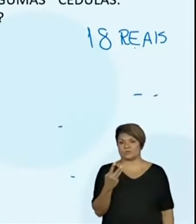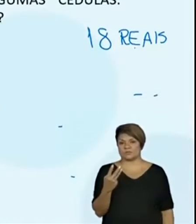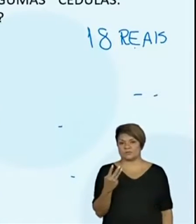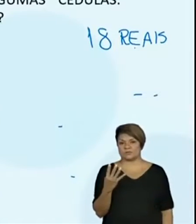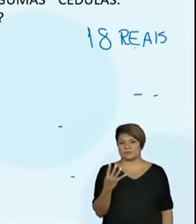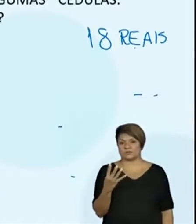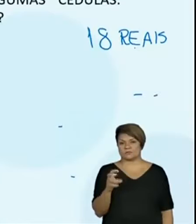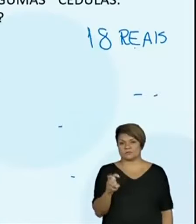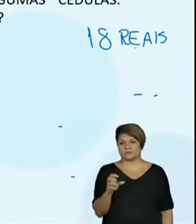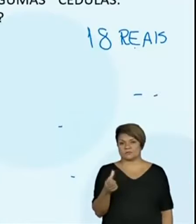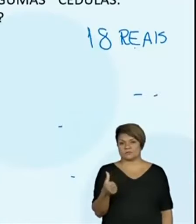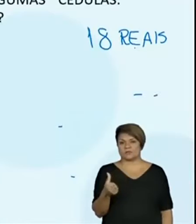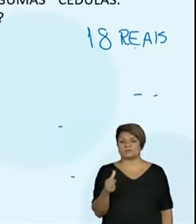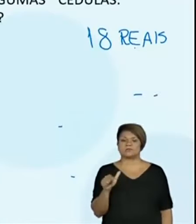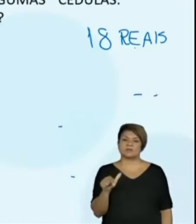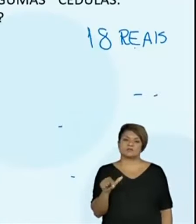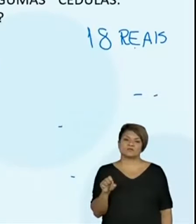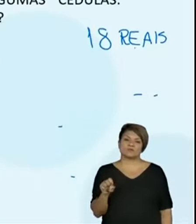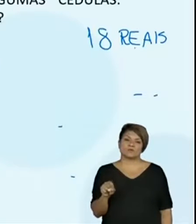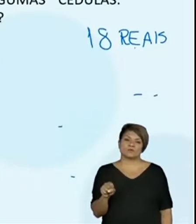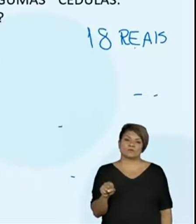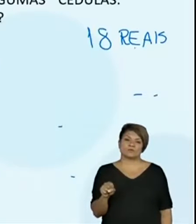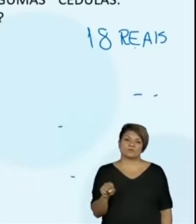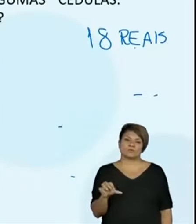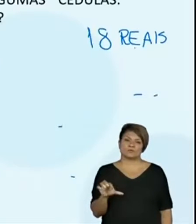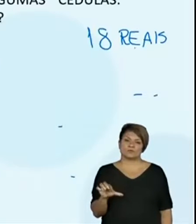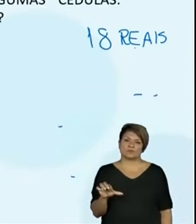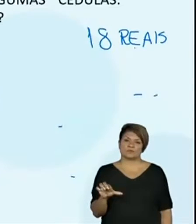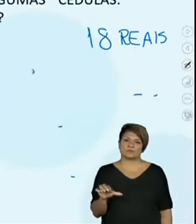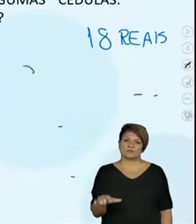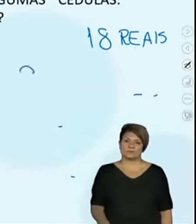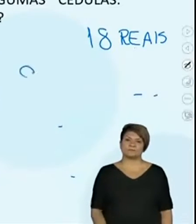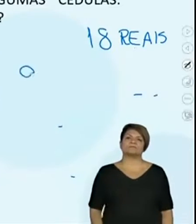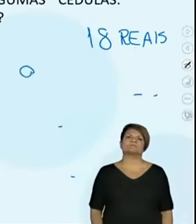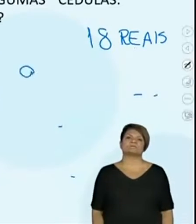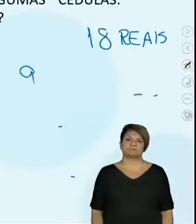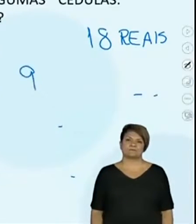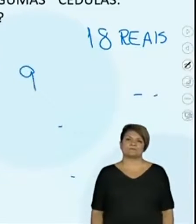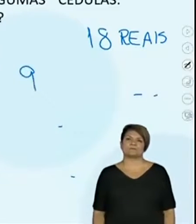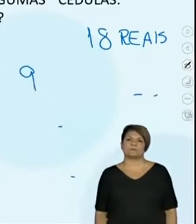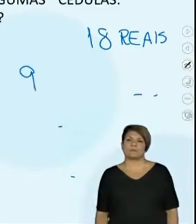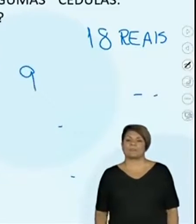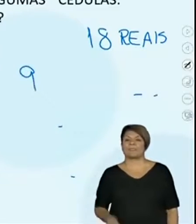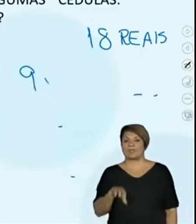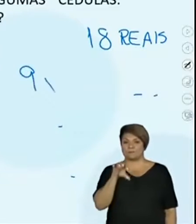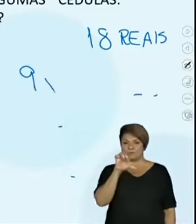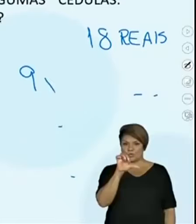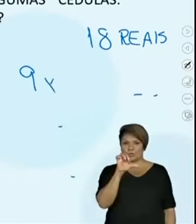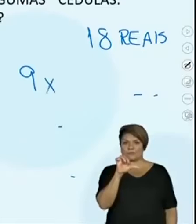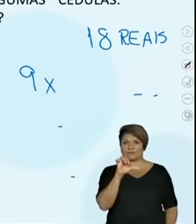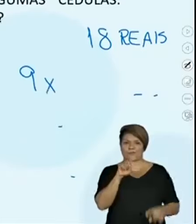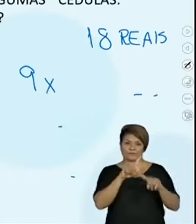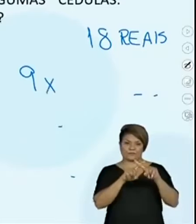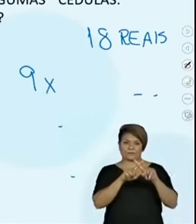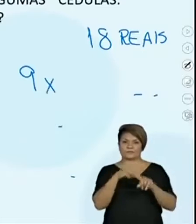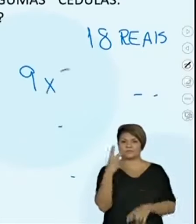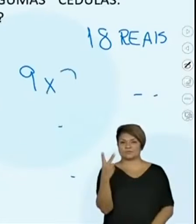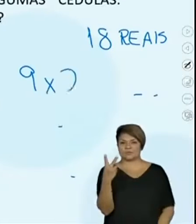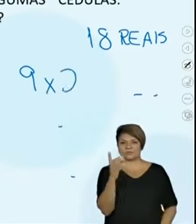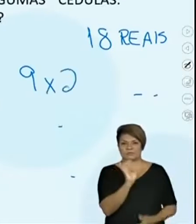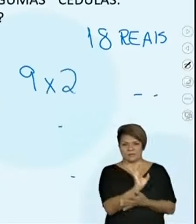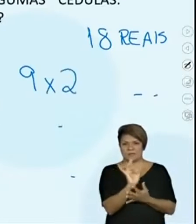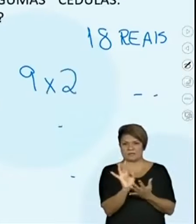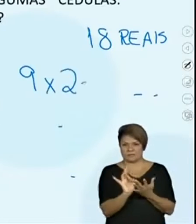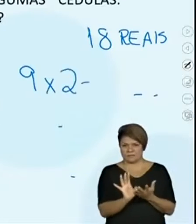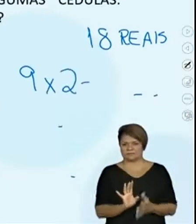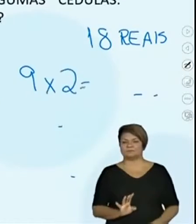três, quatro, cinco, seis, sete, oito, nove. Nove notas de R$2. Nove notas multiplicado